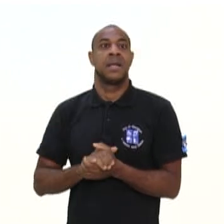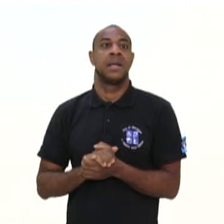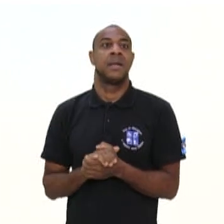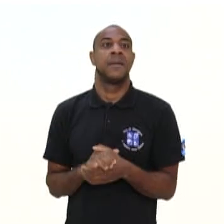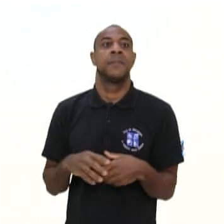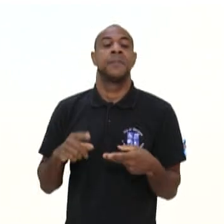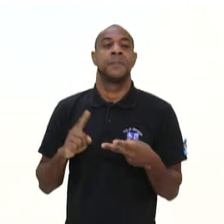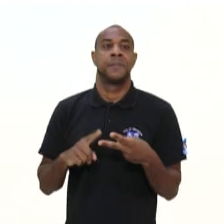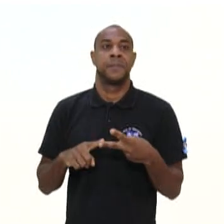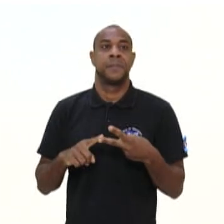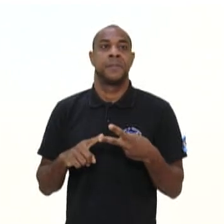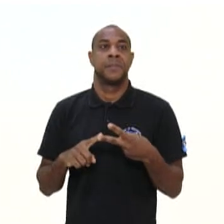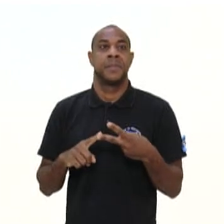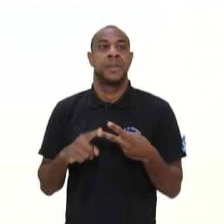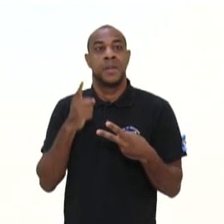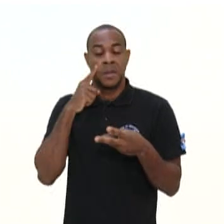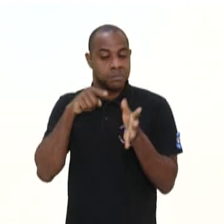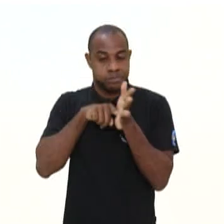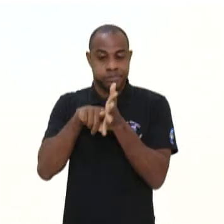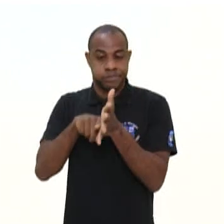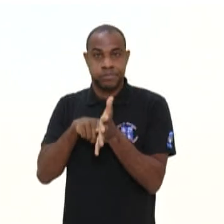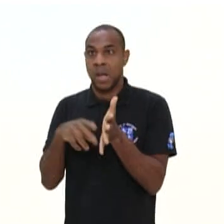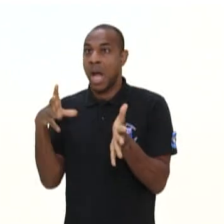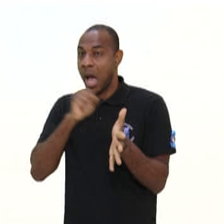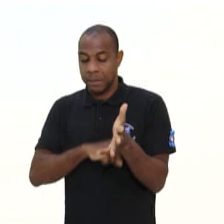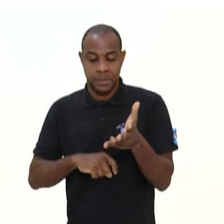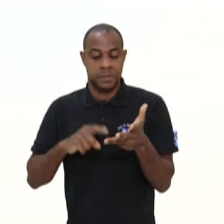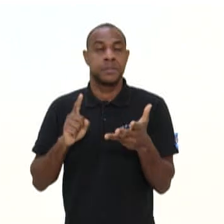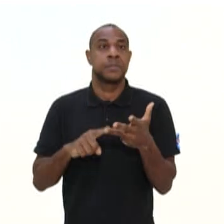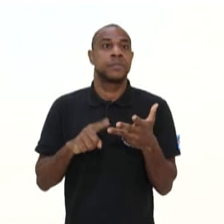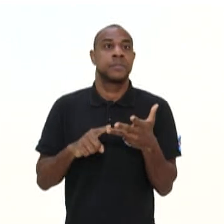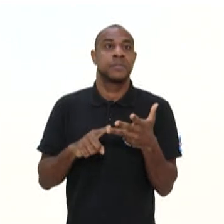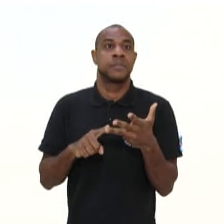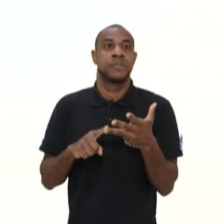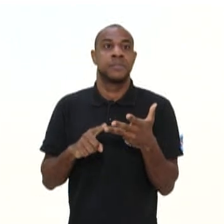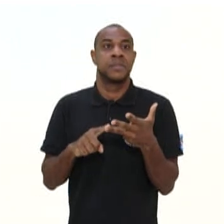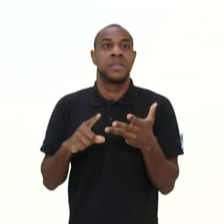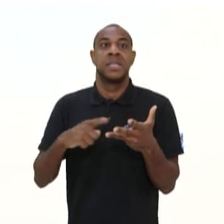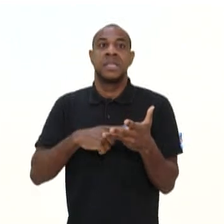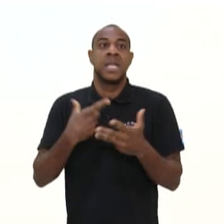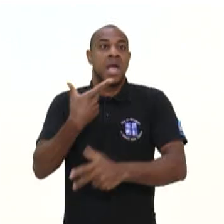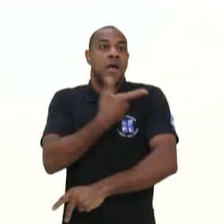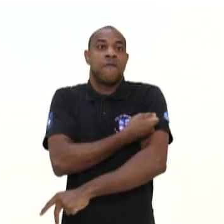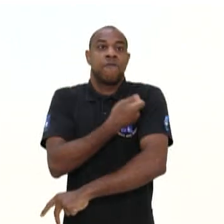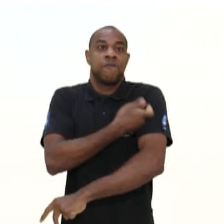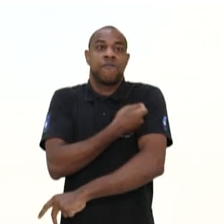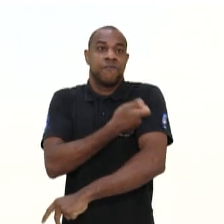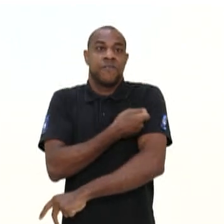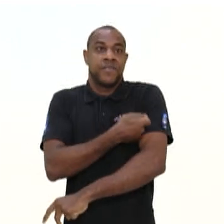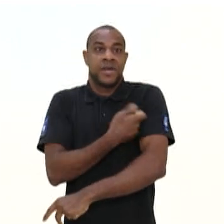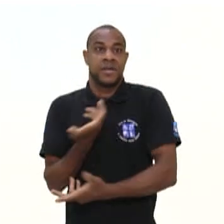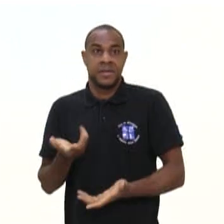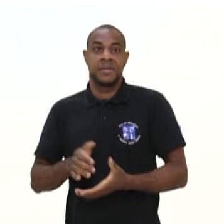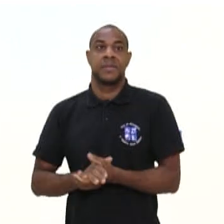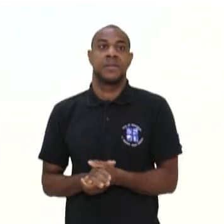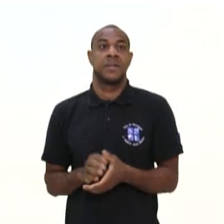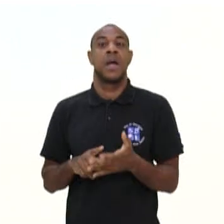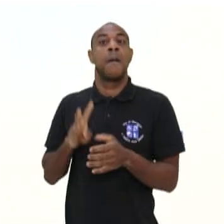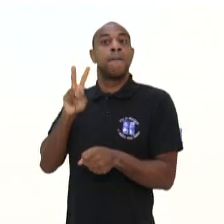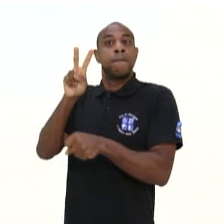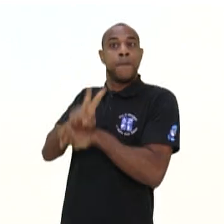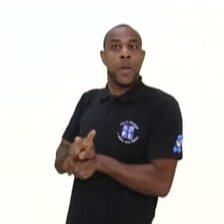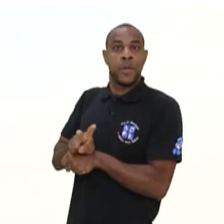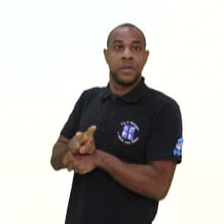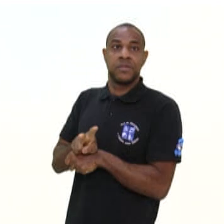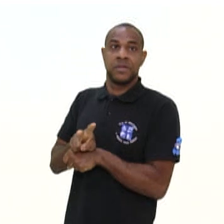testes, diagnosticar rapidamente, imunizar no caso de haver vacinas, algum tipo de imunização,